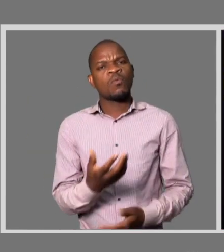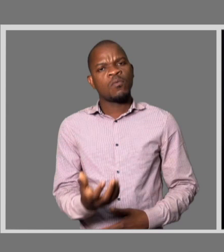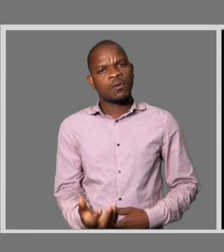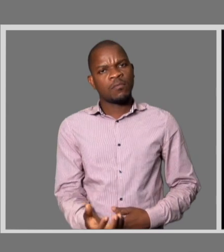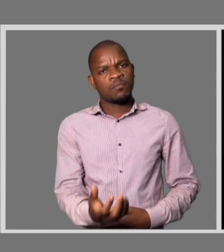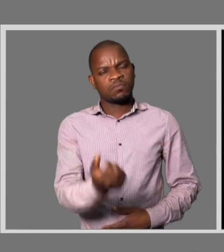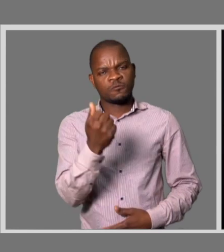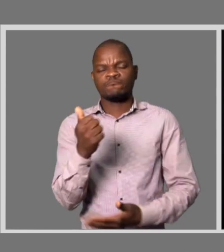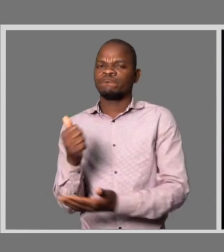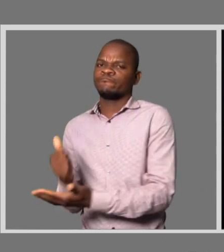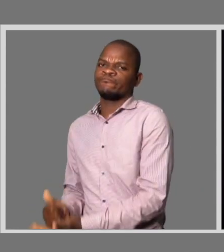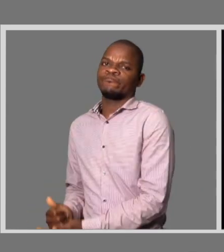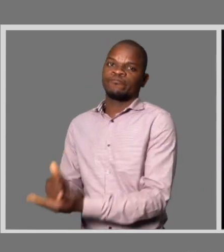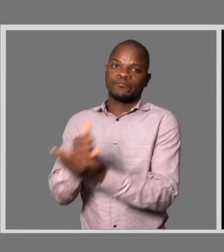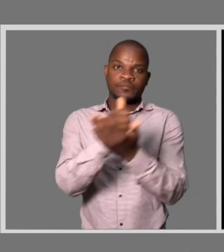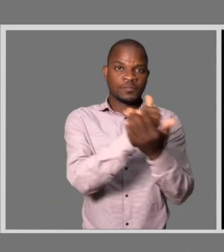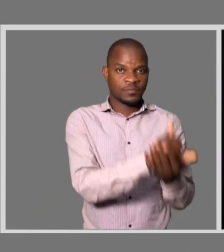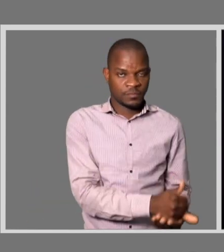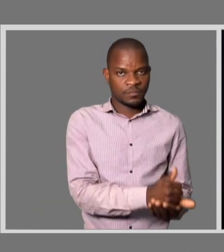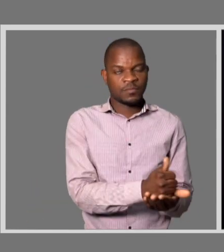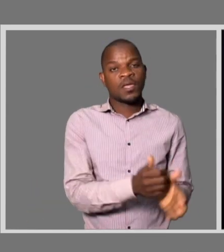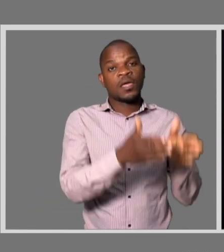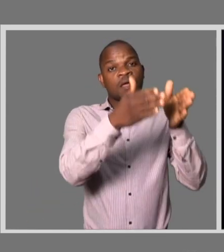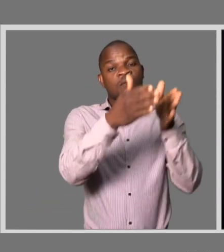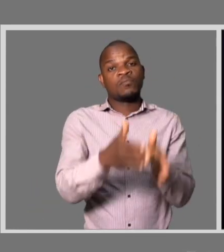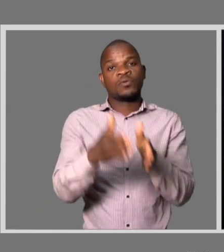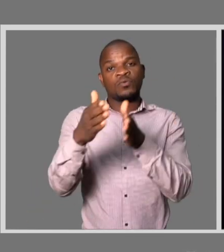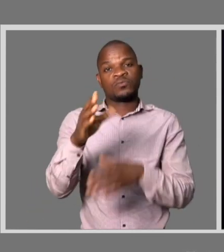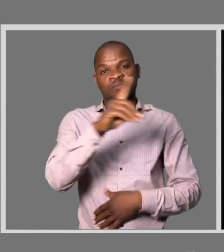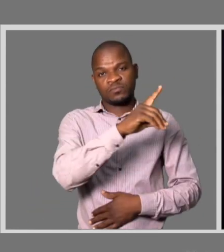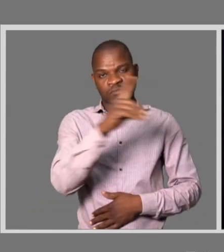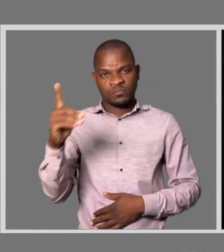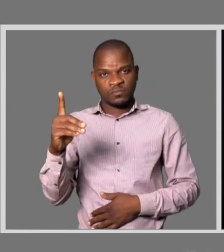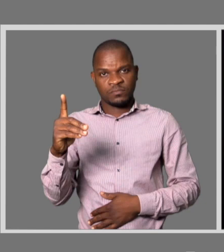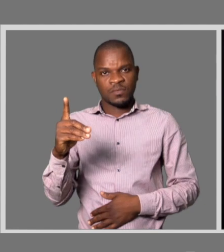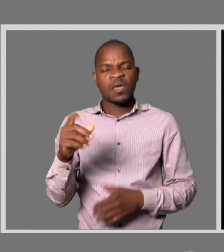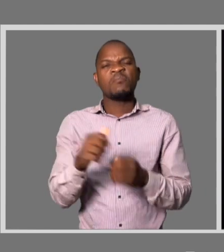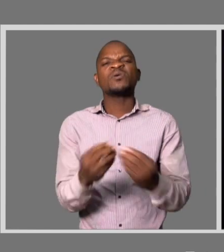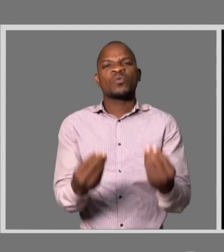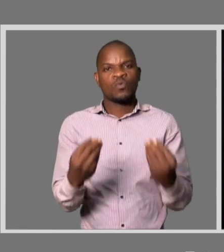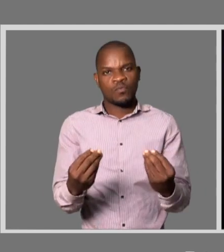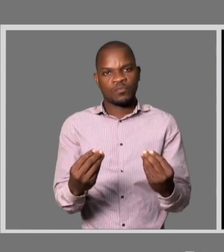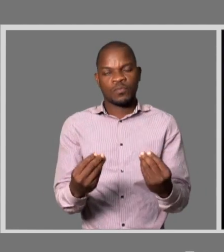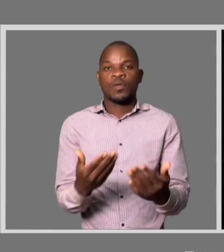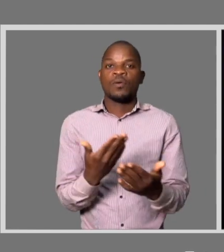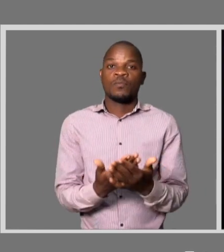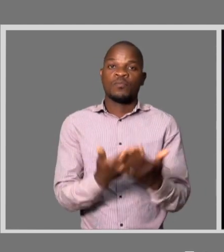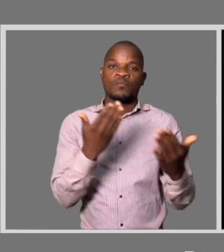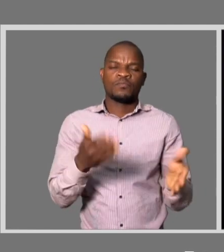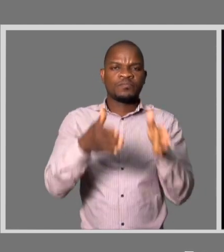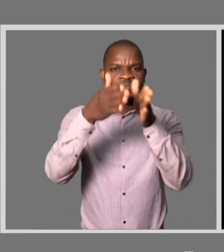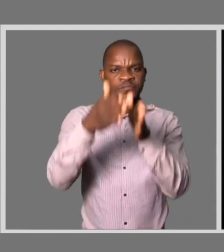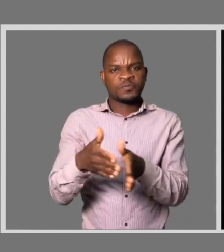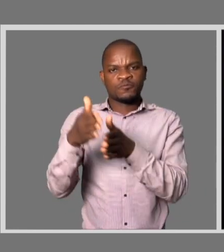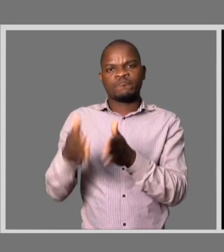ajudar estas com deficiência, na medida em que quem for a